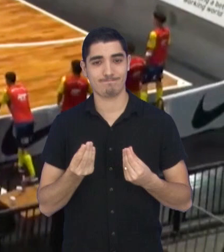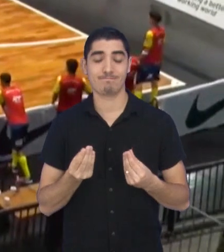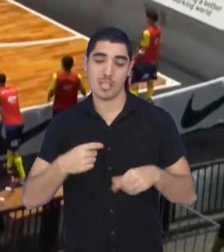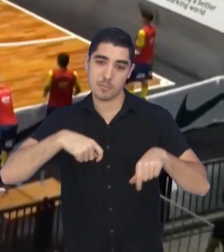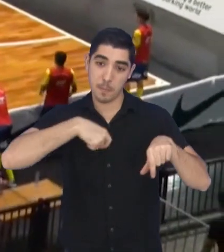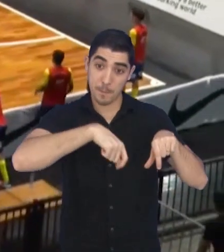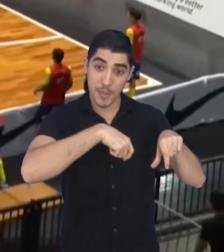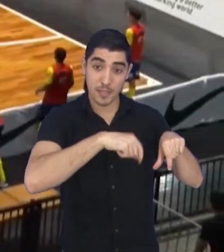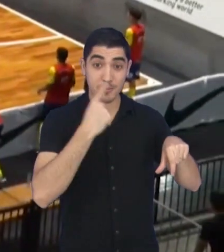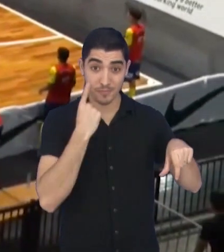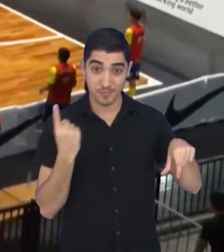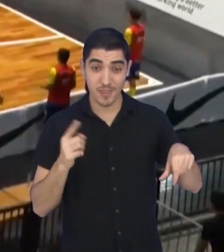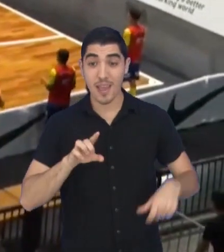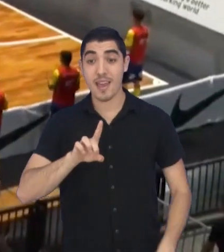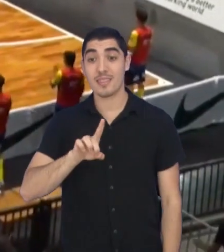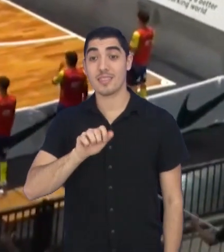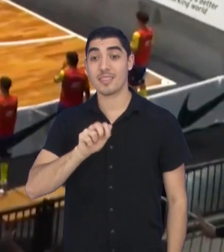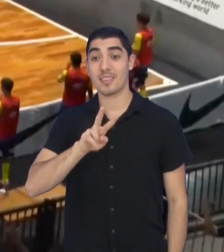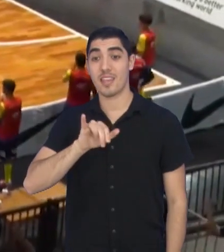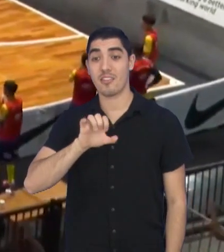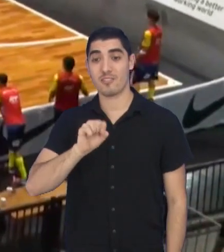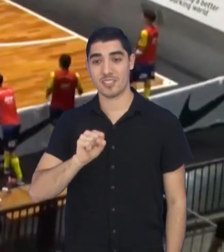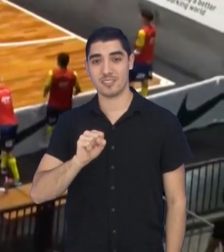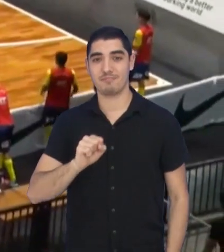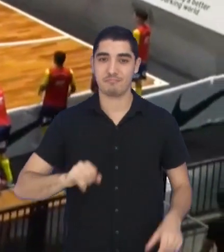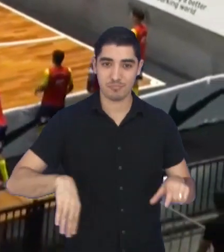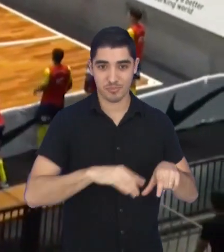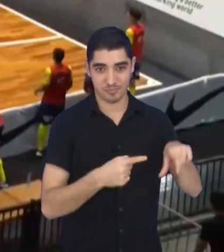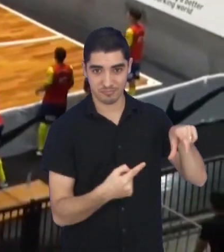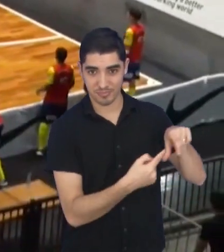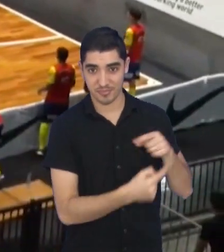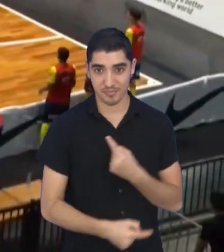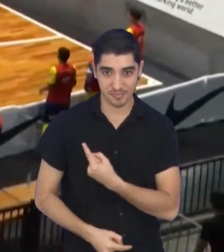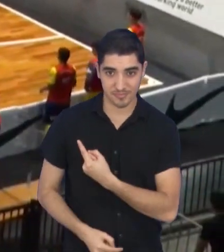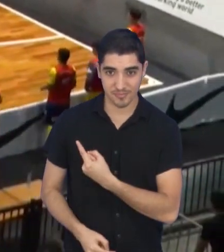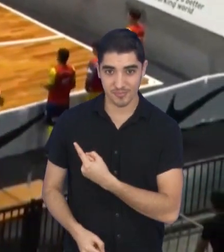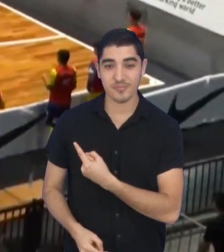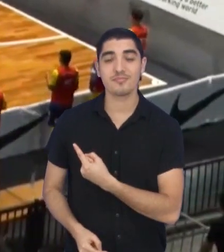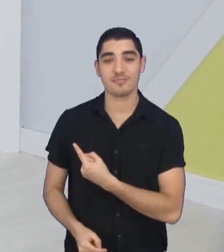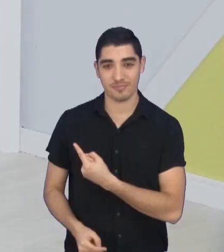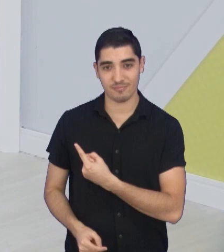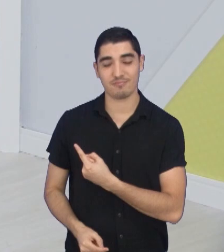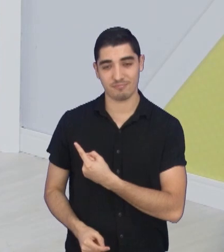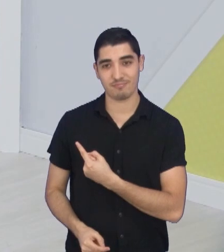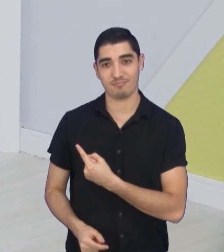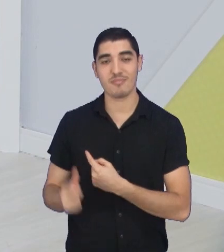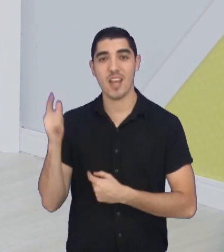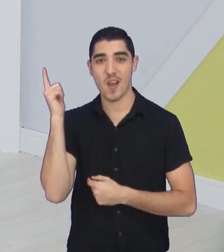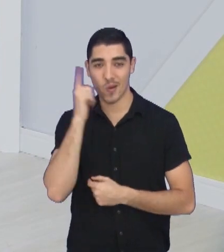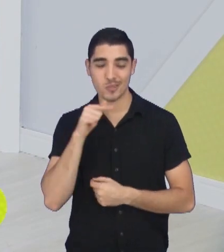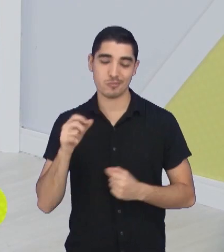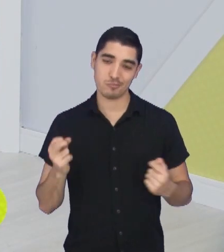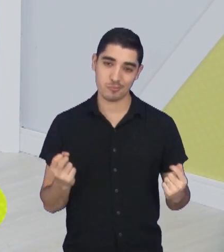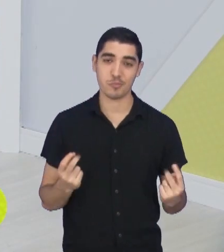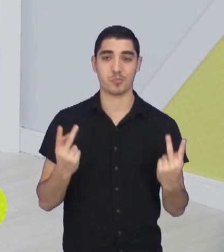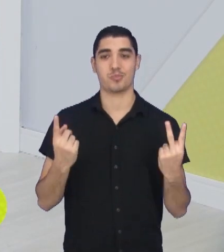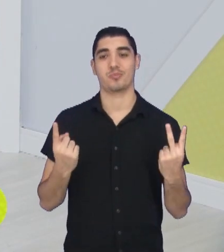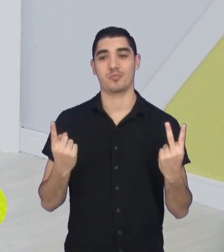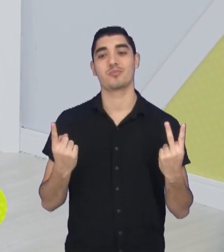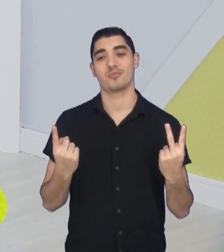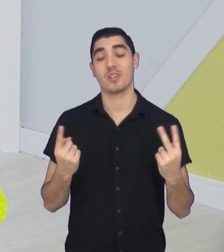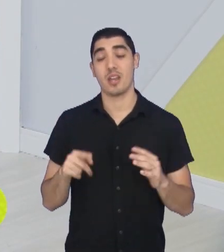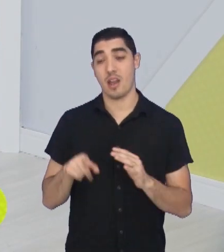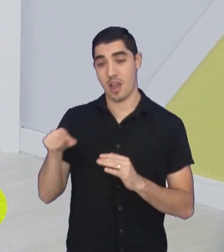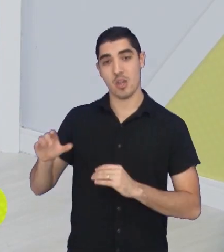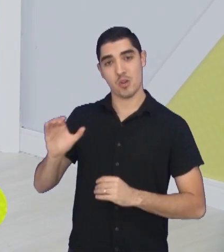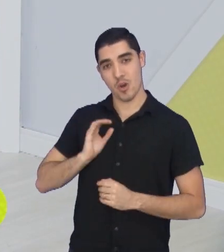E aí o Davis, sempre ele, bateu e fez. Restando 14:13, Davis foi para a rede, 2-1 Corinthians, vitória do Corinthians